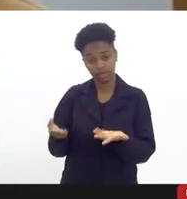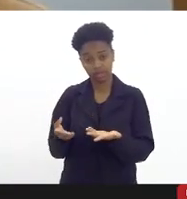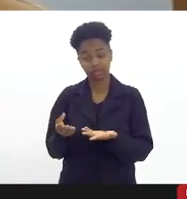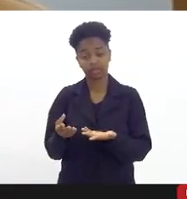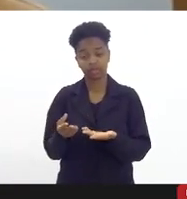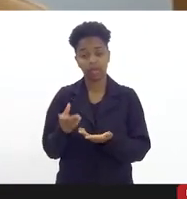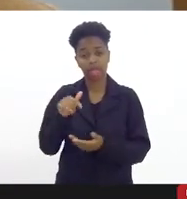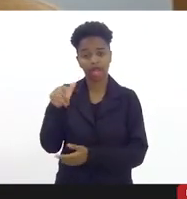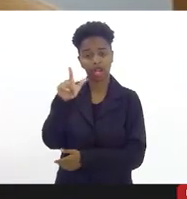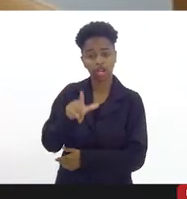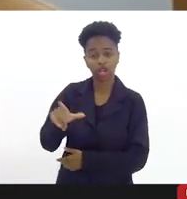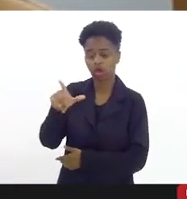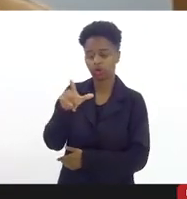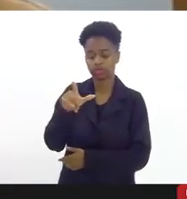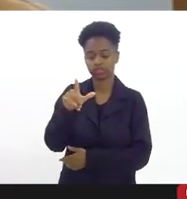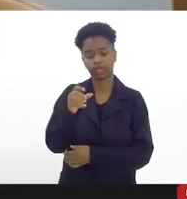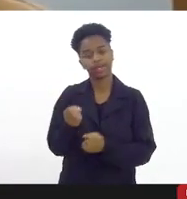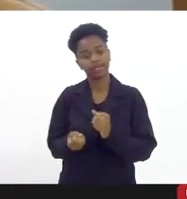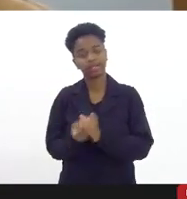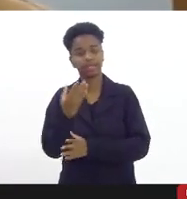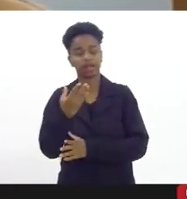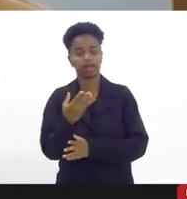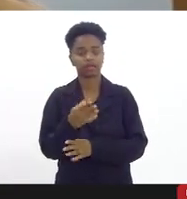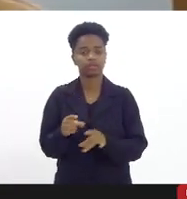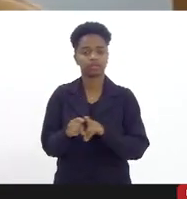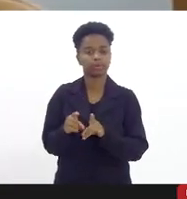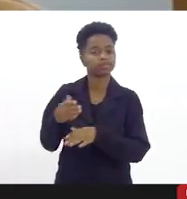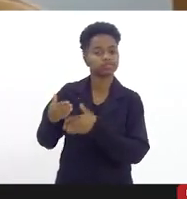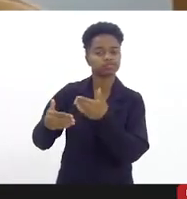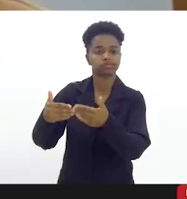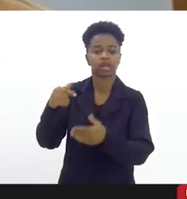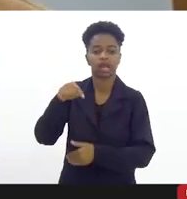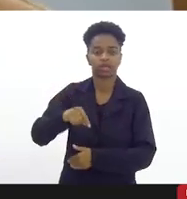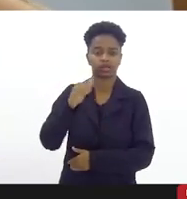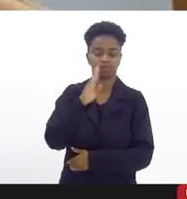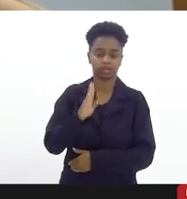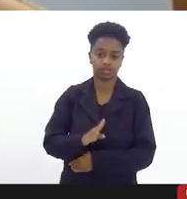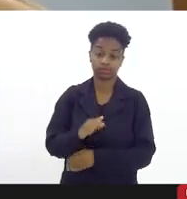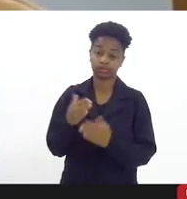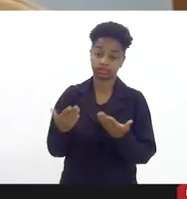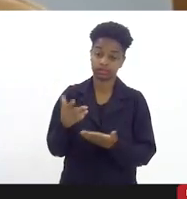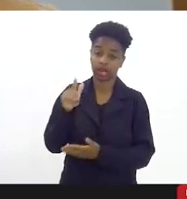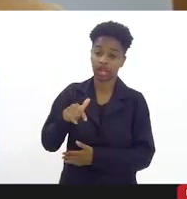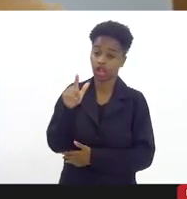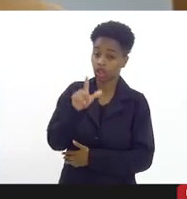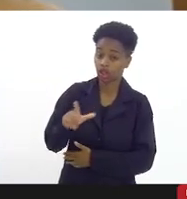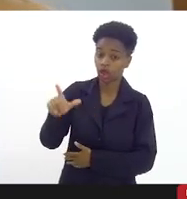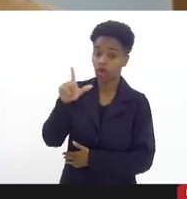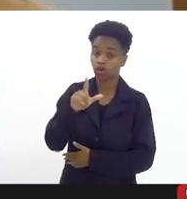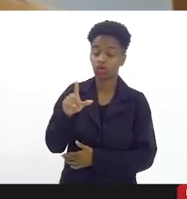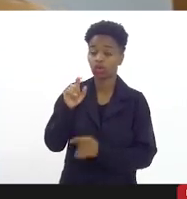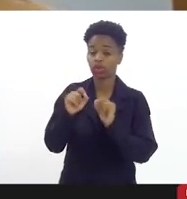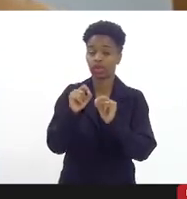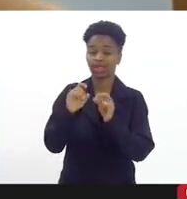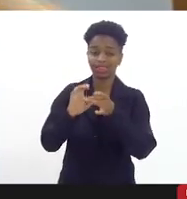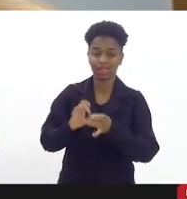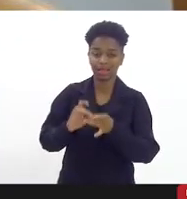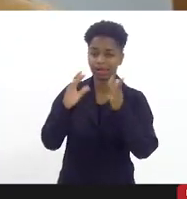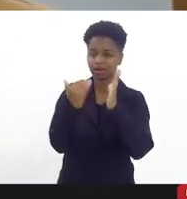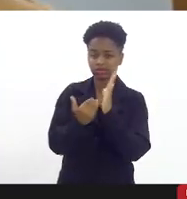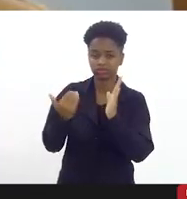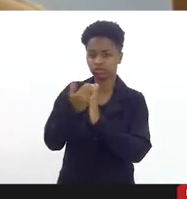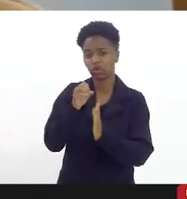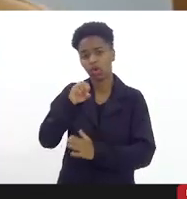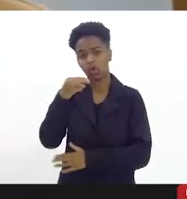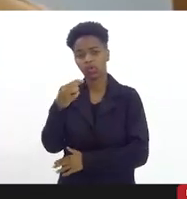constituída substituída nesse processo no Brasil então é a lógica do chamado ultra-liberalismo ou